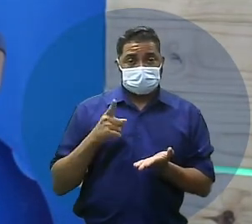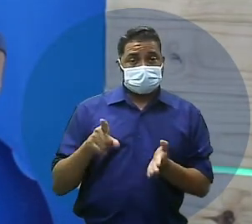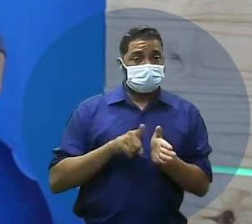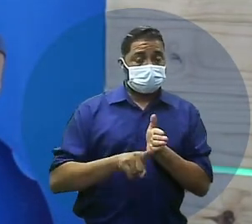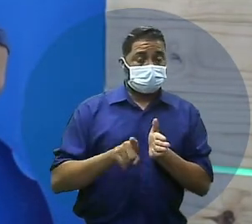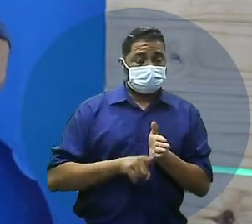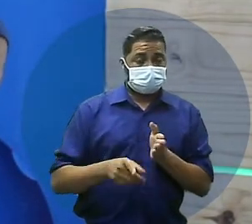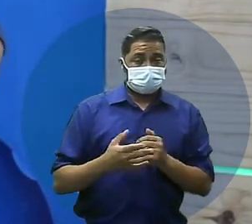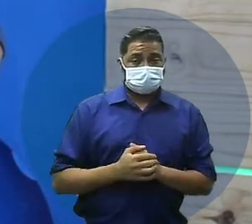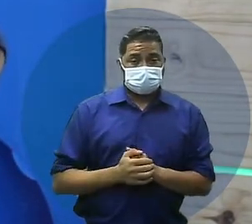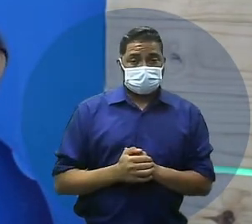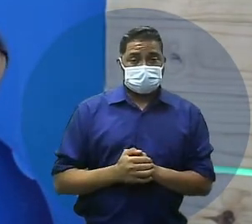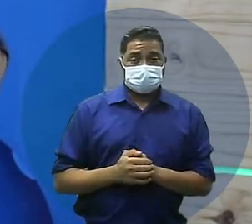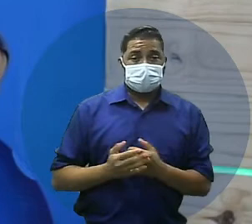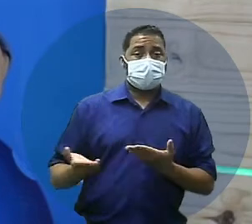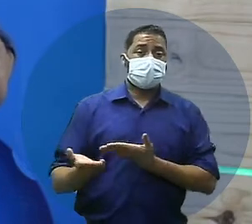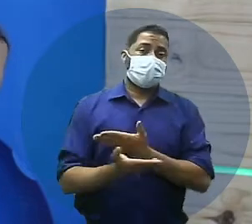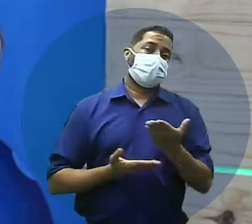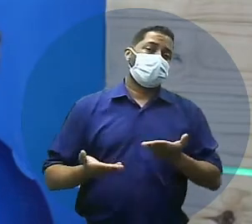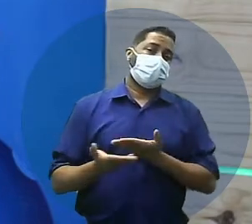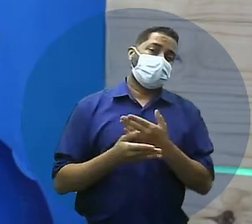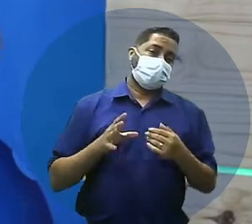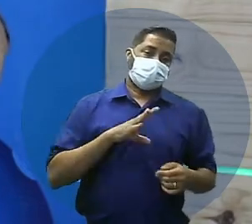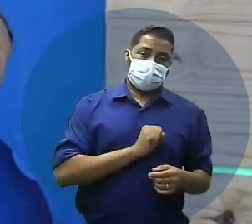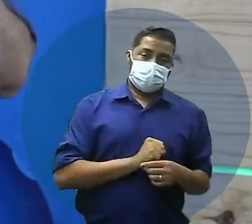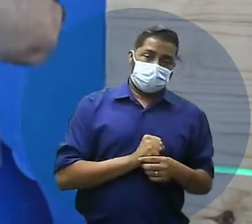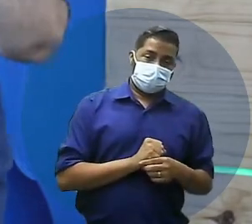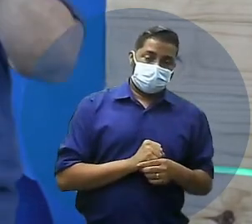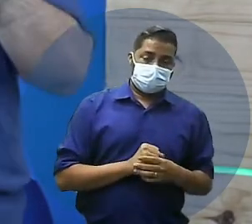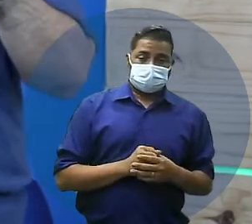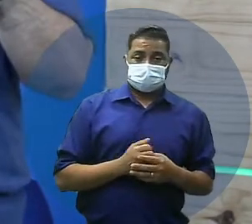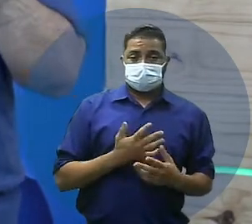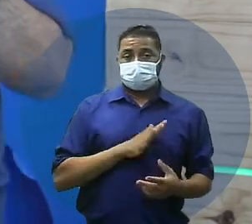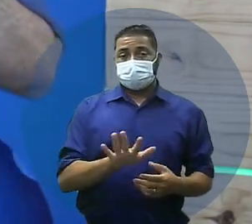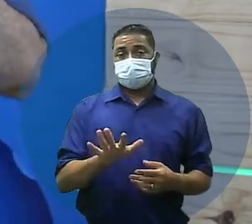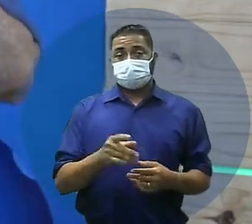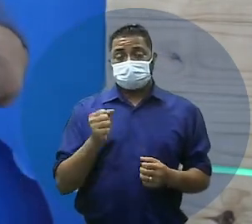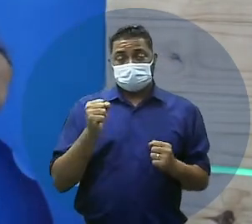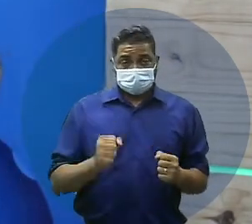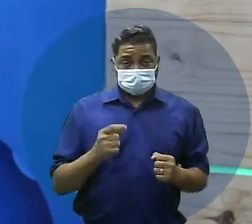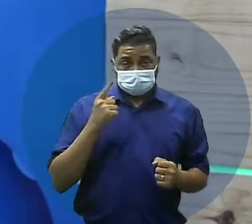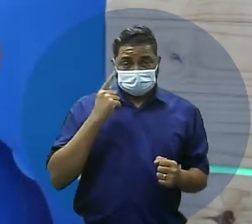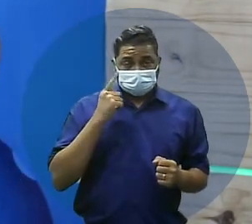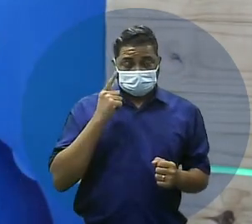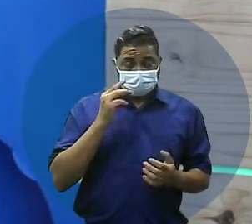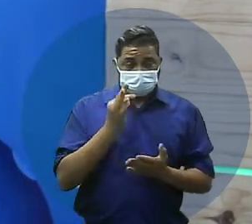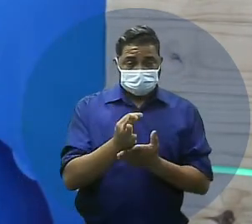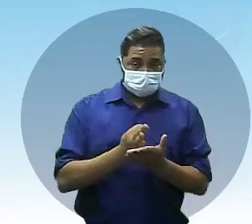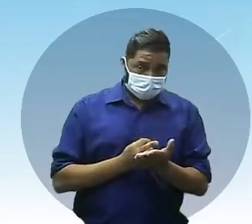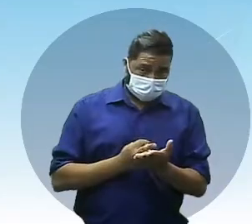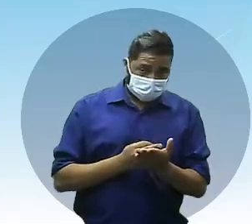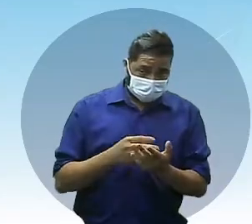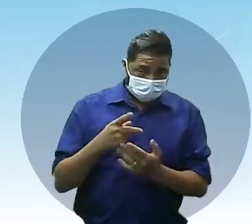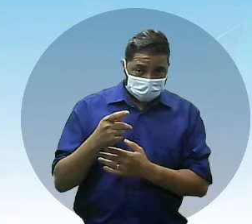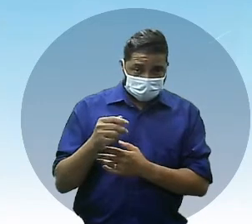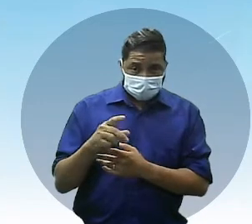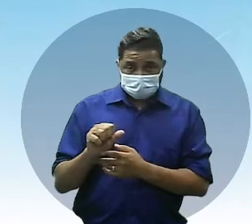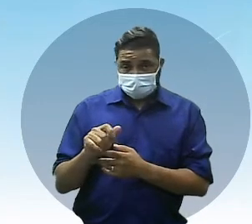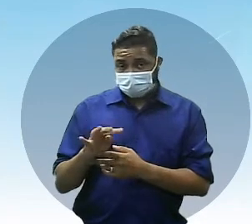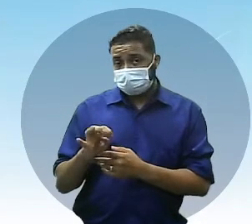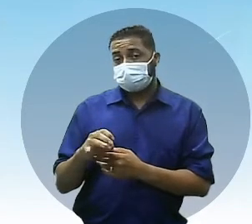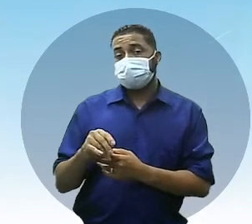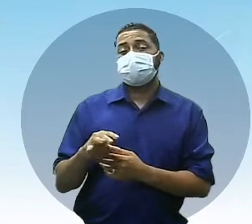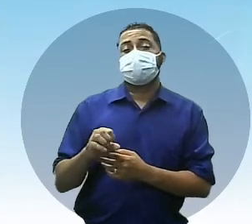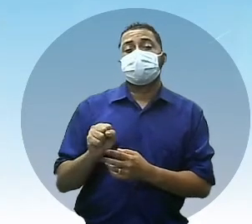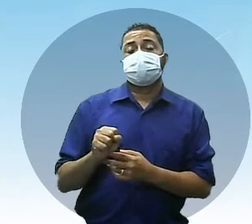questão a relação de amor e ódio, como você pode ver no texto, entre palestinos e